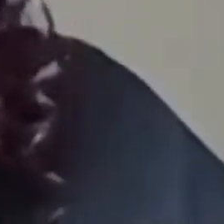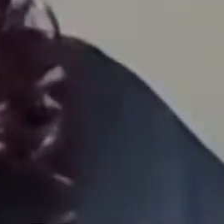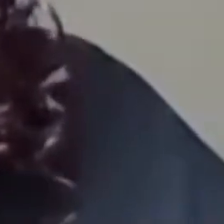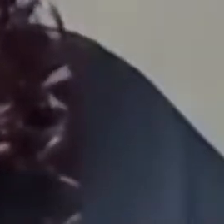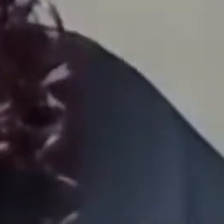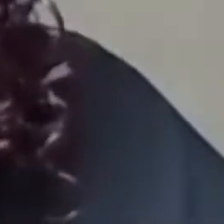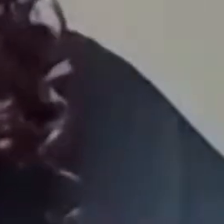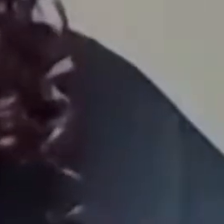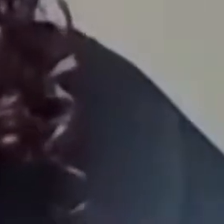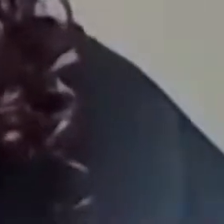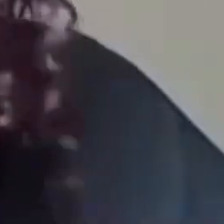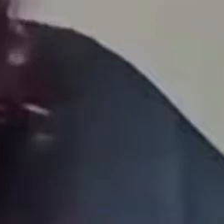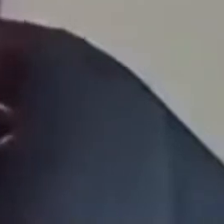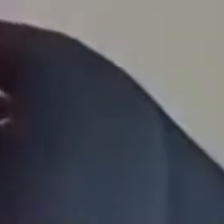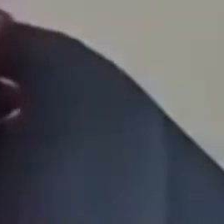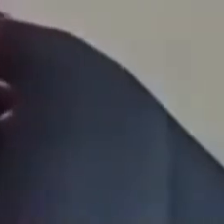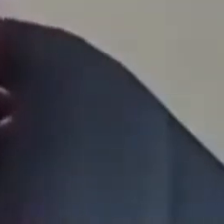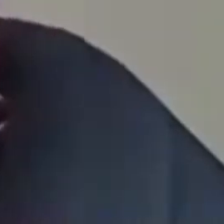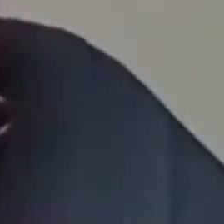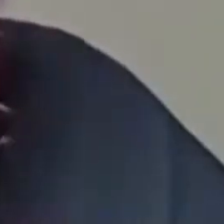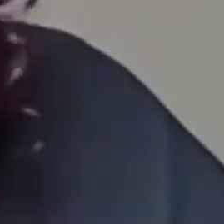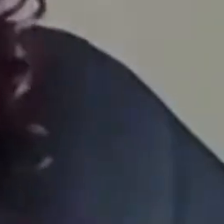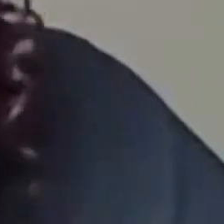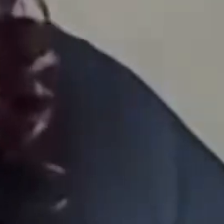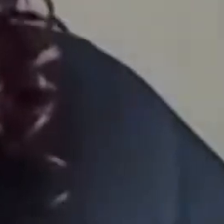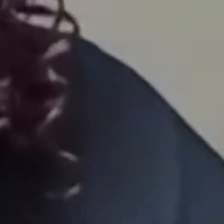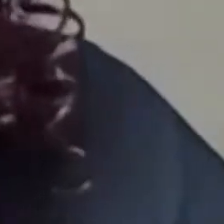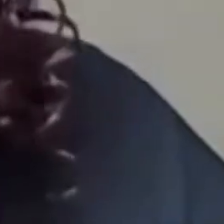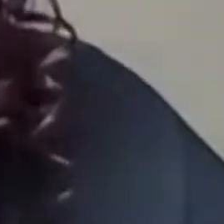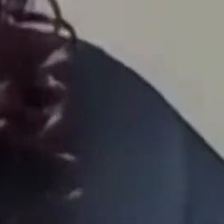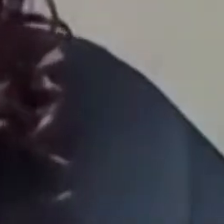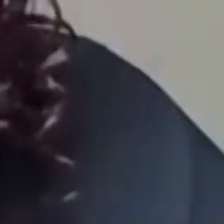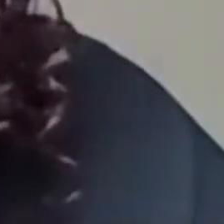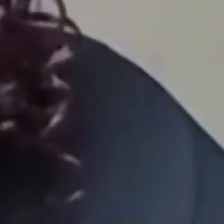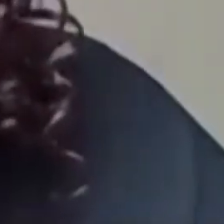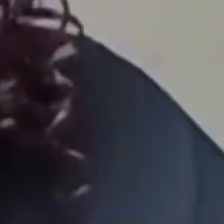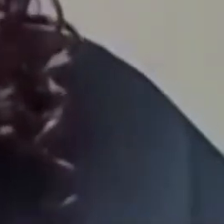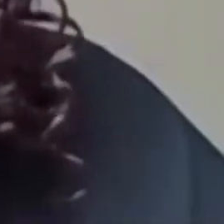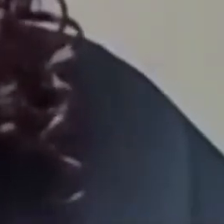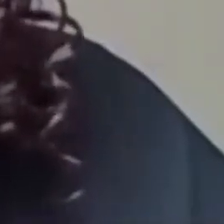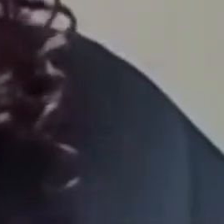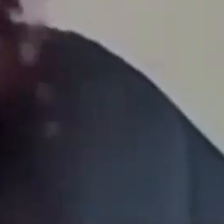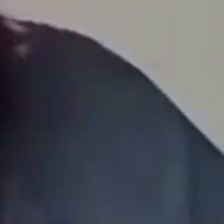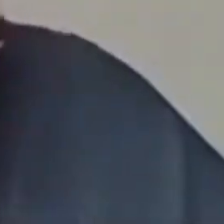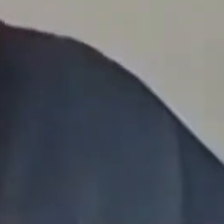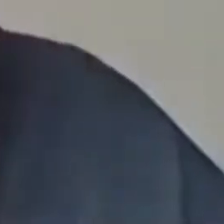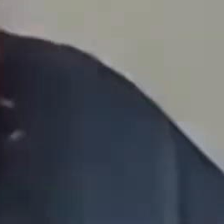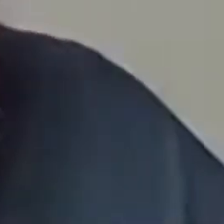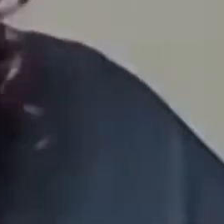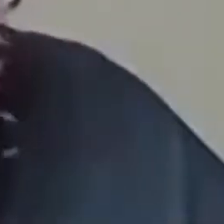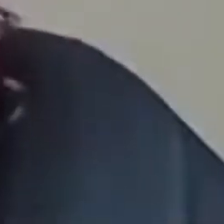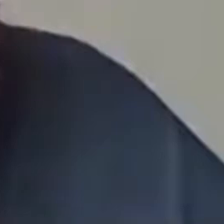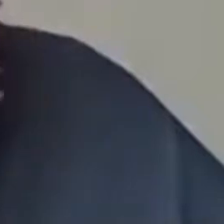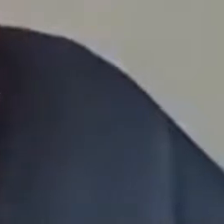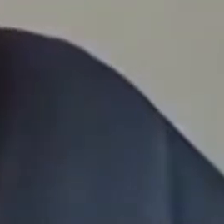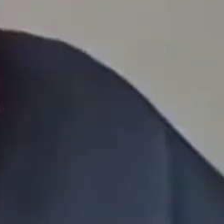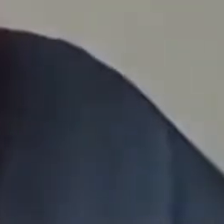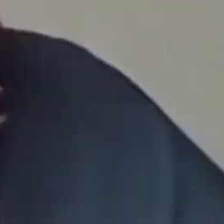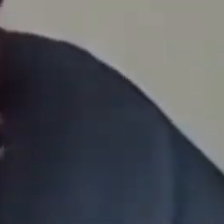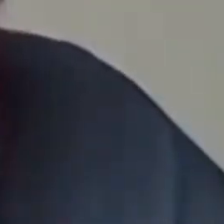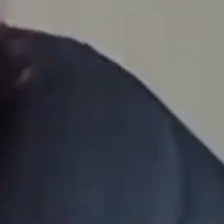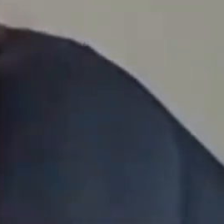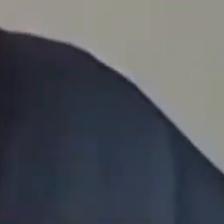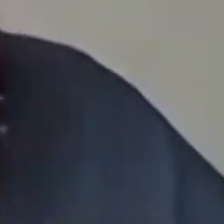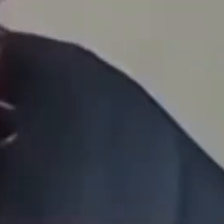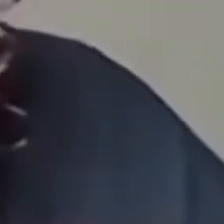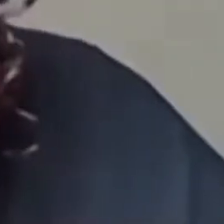coordenar aqui o debate público que a gente organizou junto com a Frente pela Vida em Defesa do SUS Campinas e